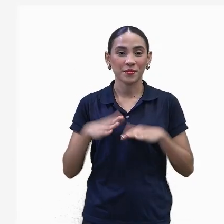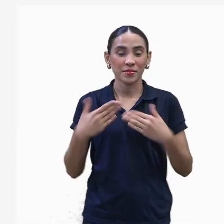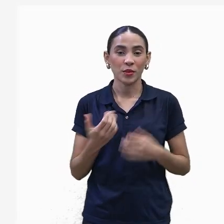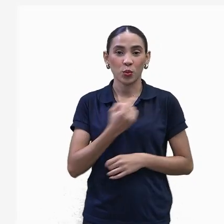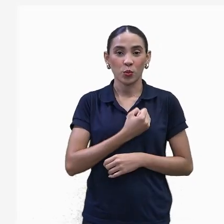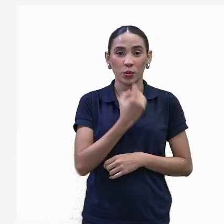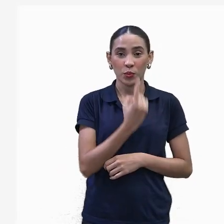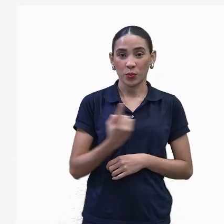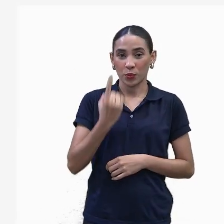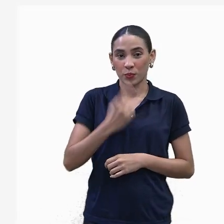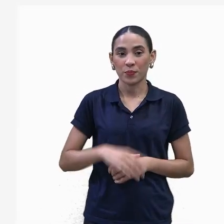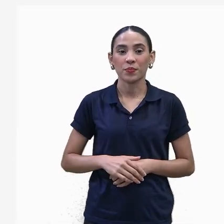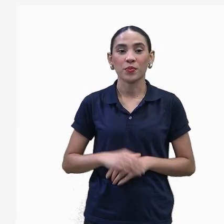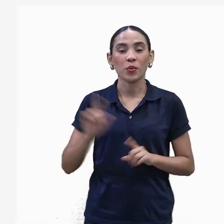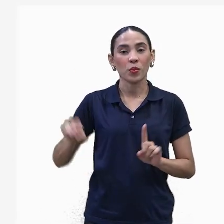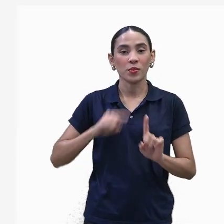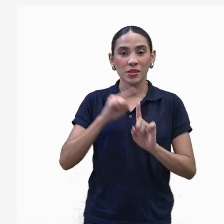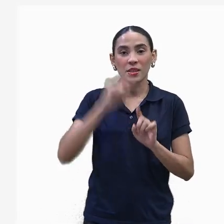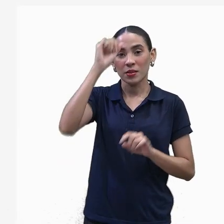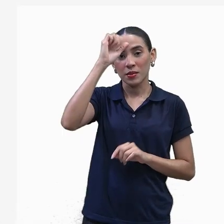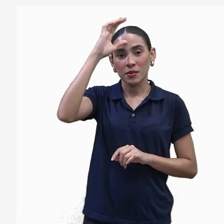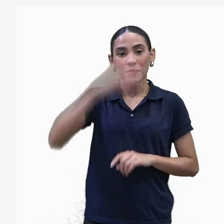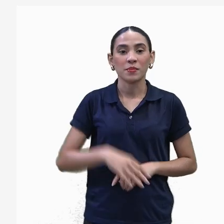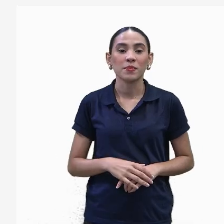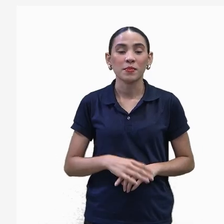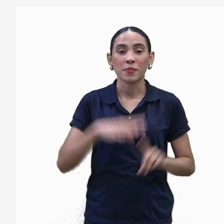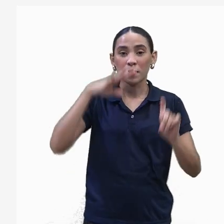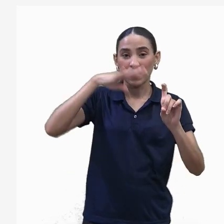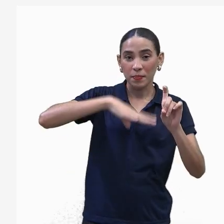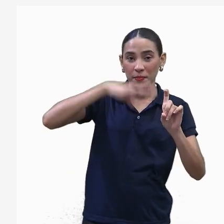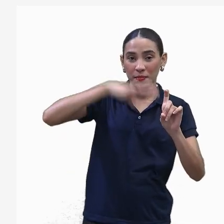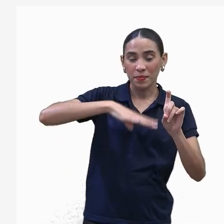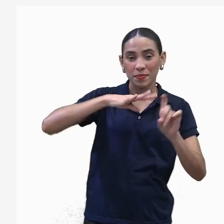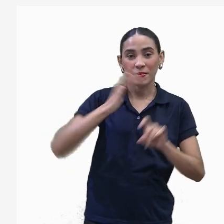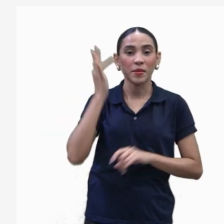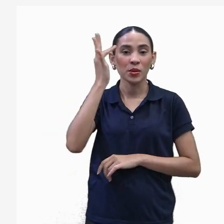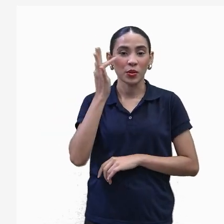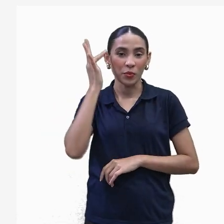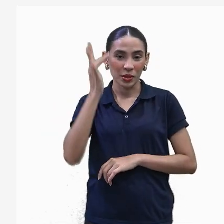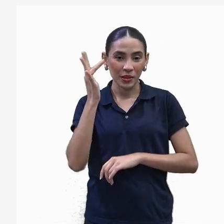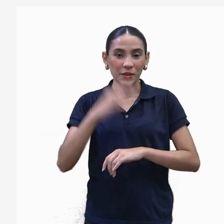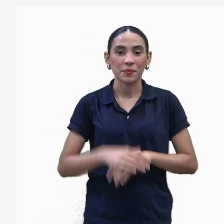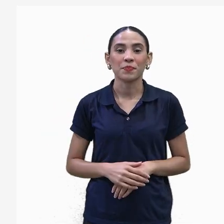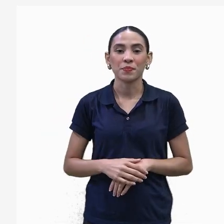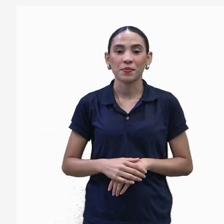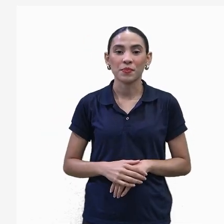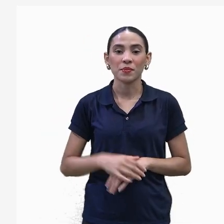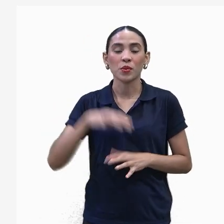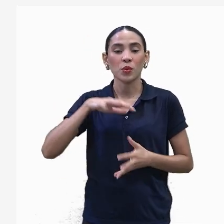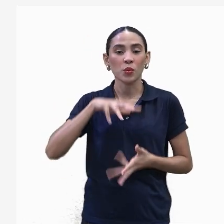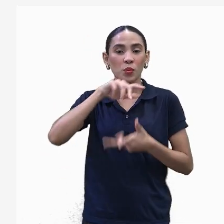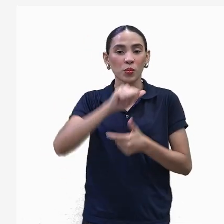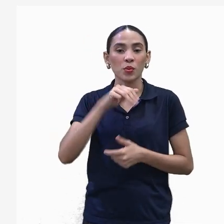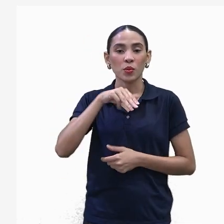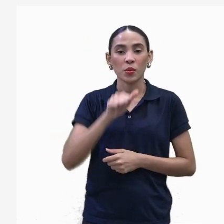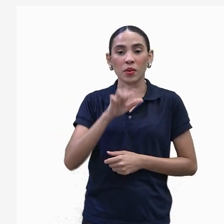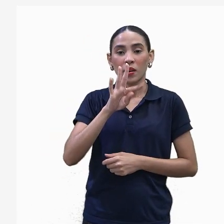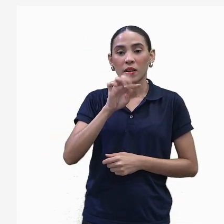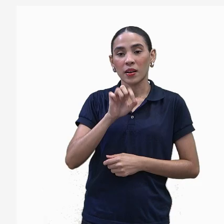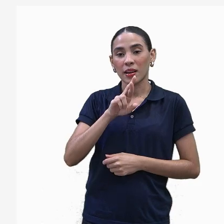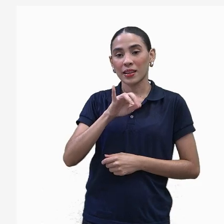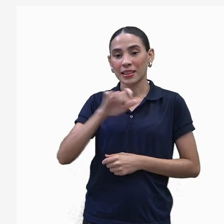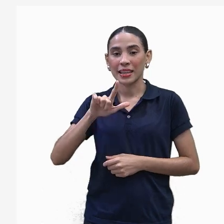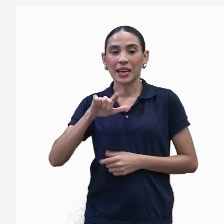aula de número 1, nosso objeto de conhecimento, do mito à filosofia, do mundo material